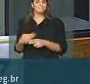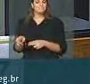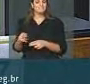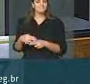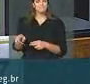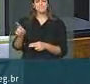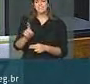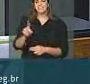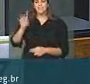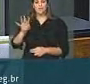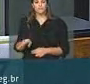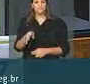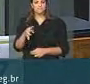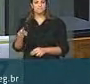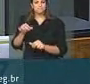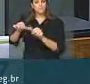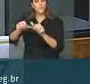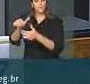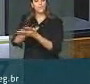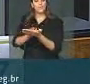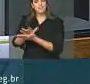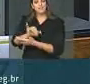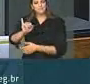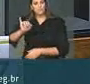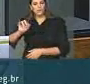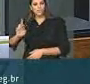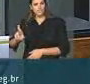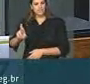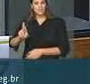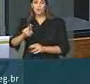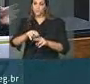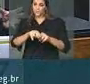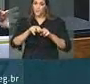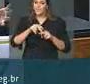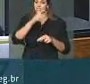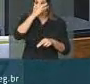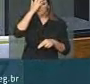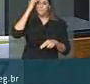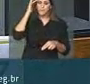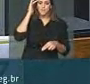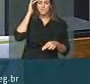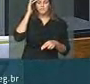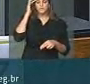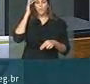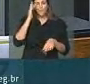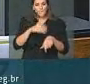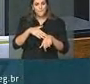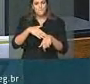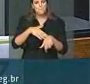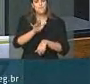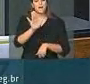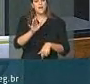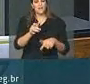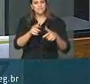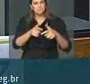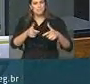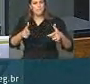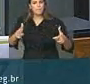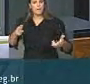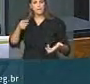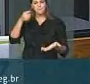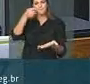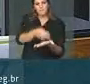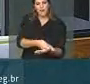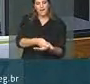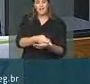tabelas do imposto de renda, nós incluímos mais brasileiros na base de contribuição e